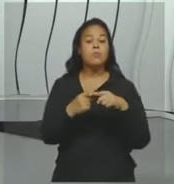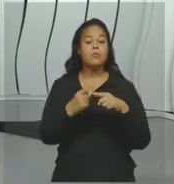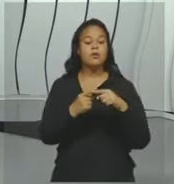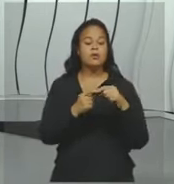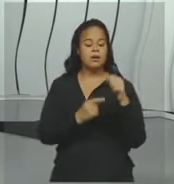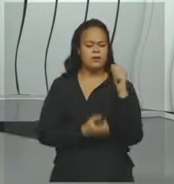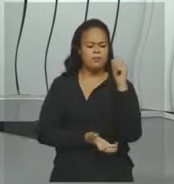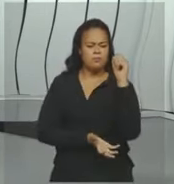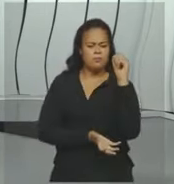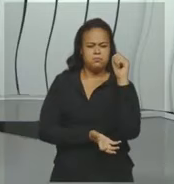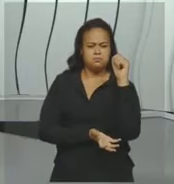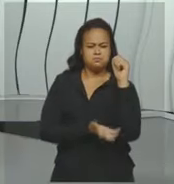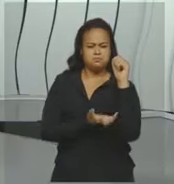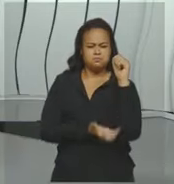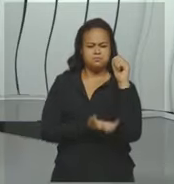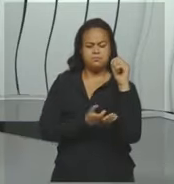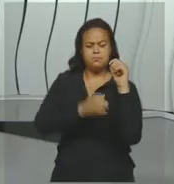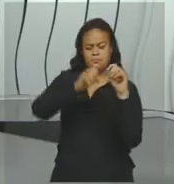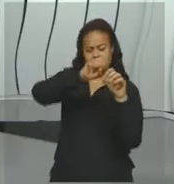todo esse peso.